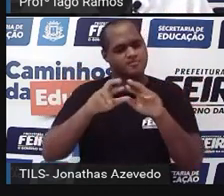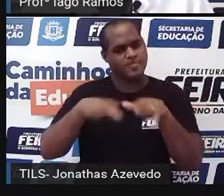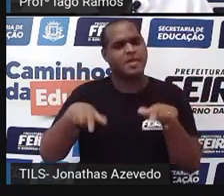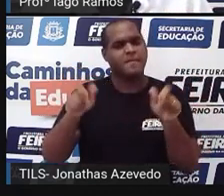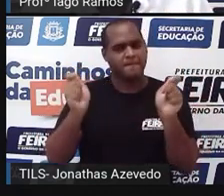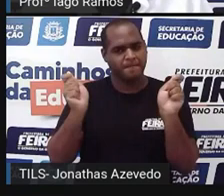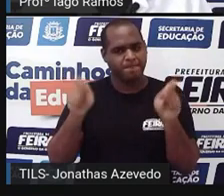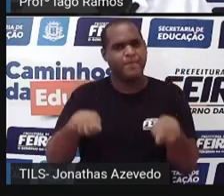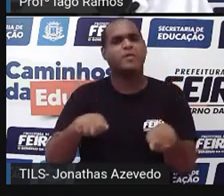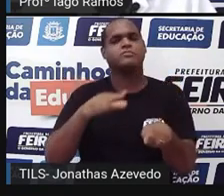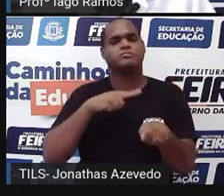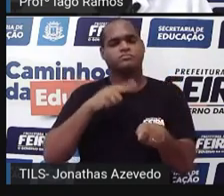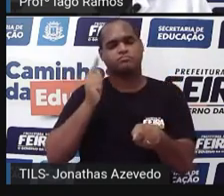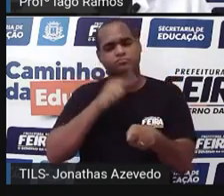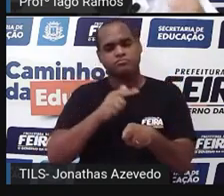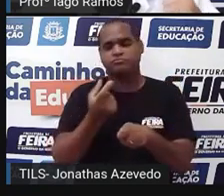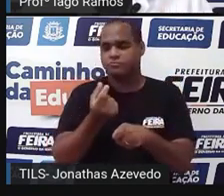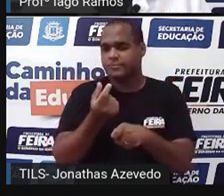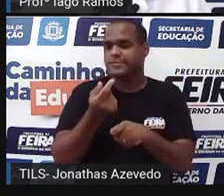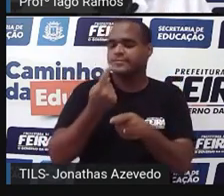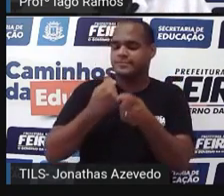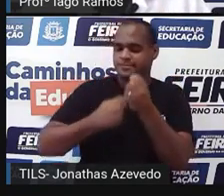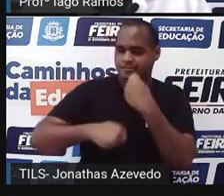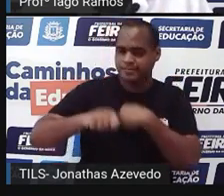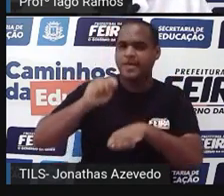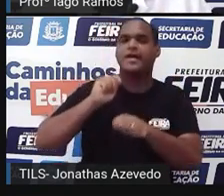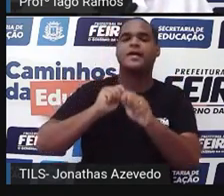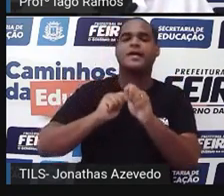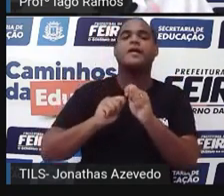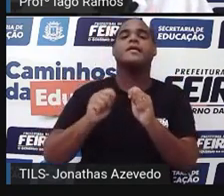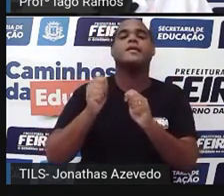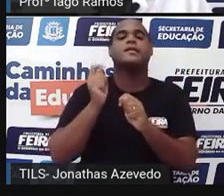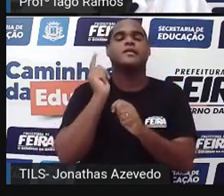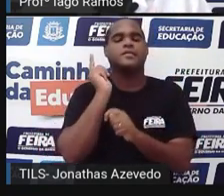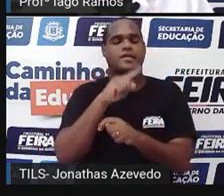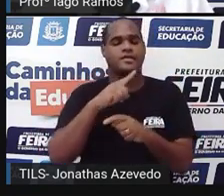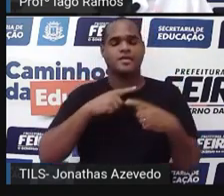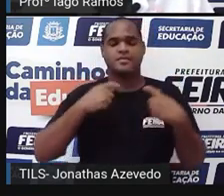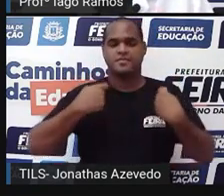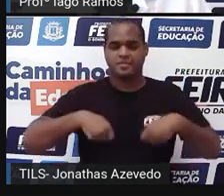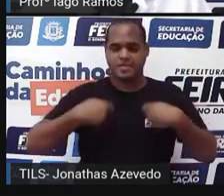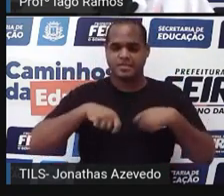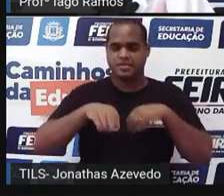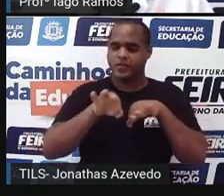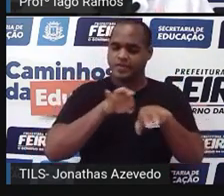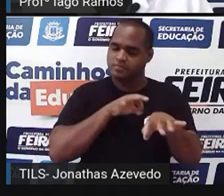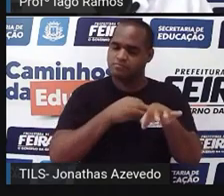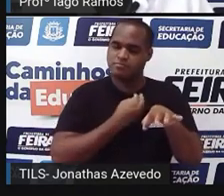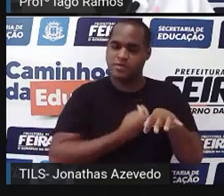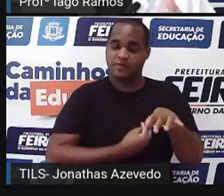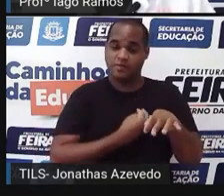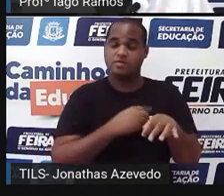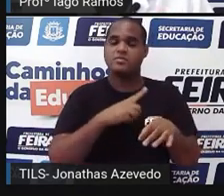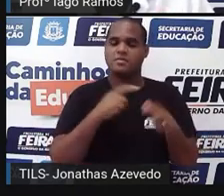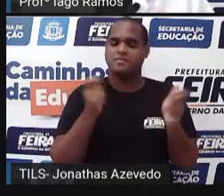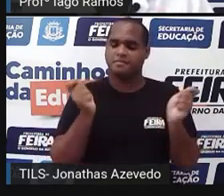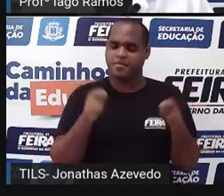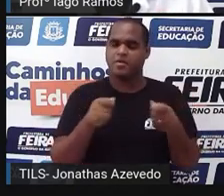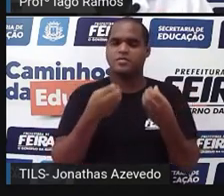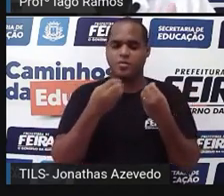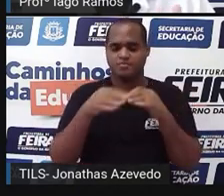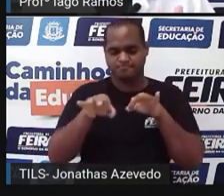usar nas Finanças certo e ajuda bastante quando a gente precisa organizar esse